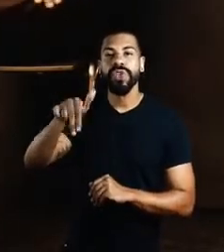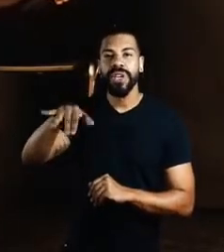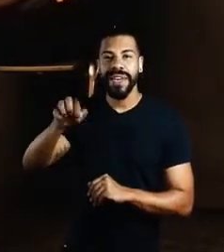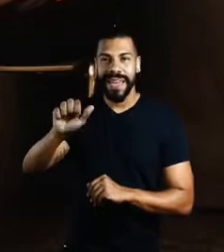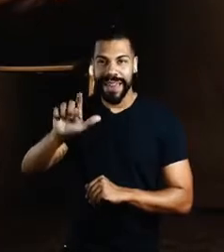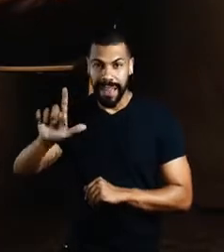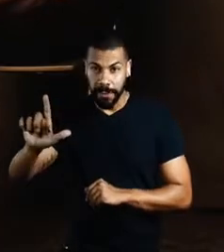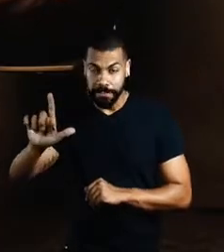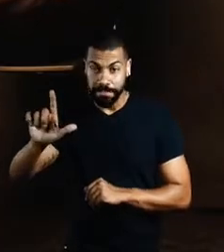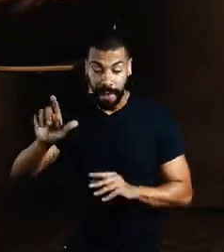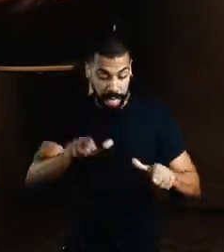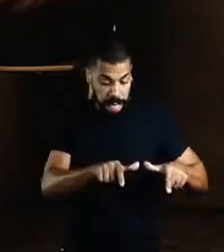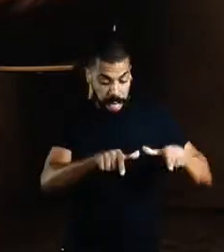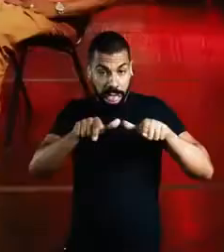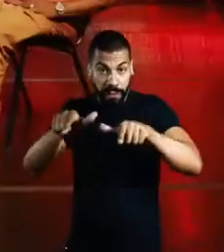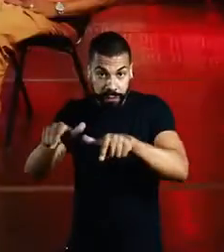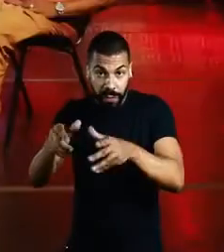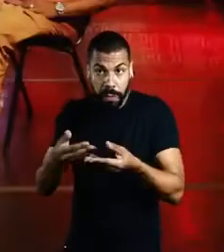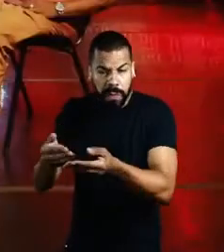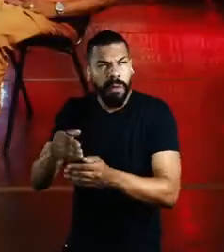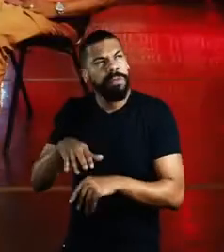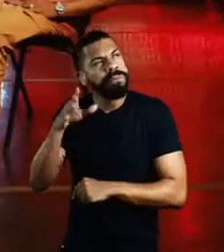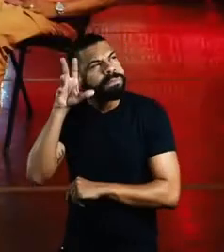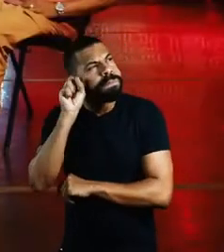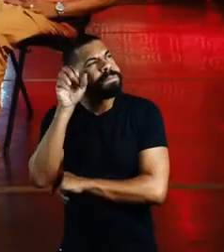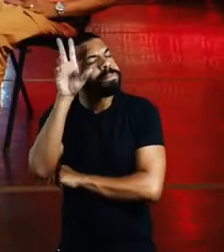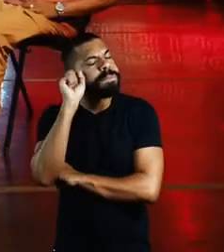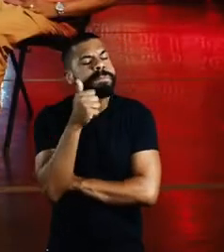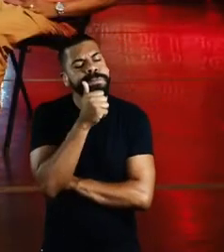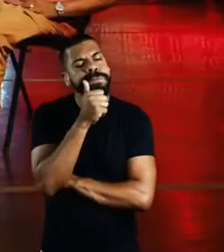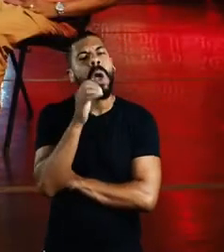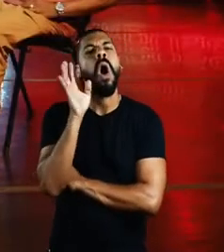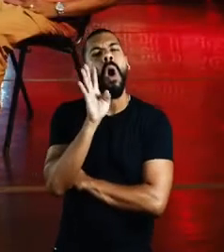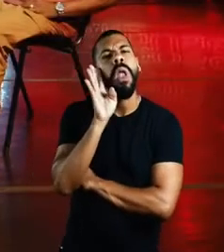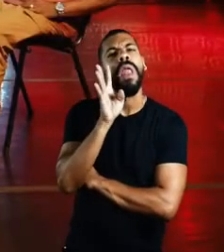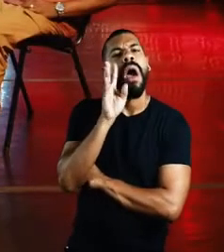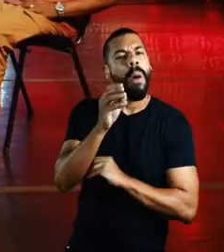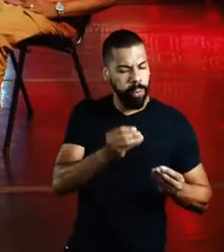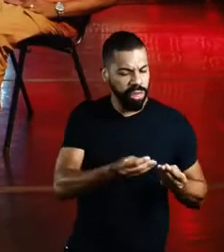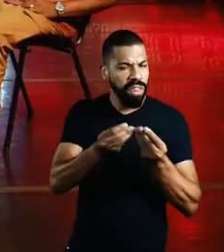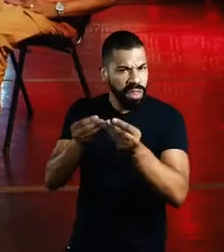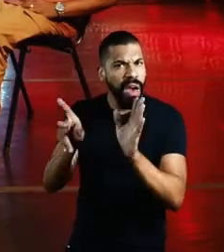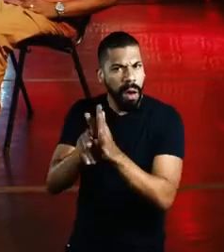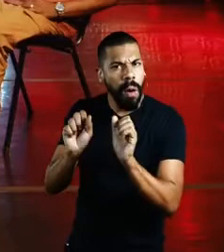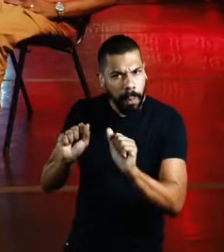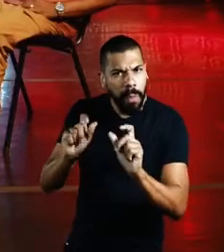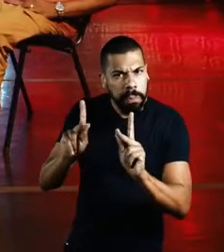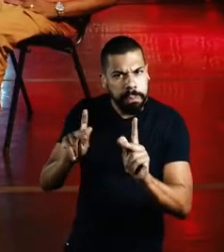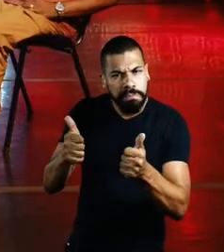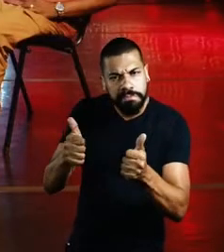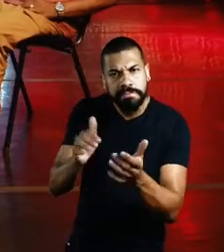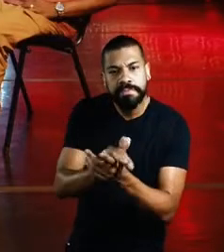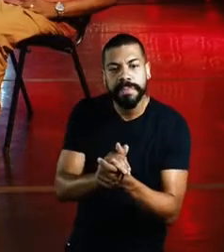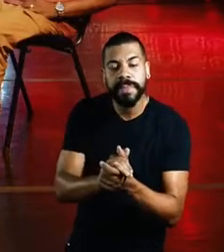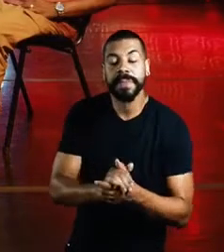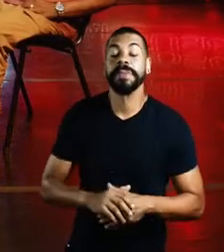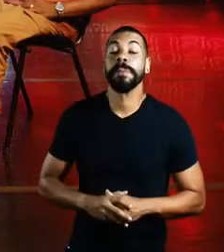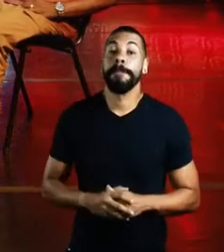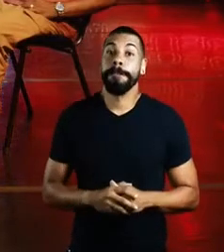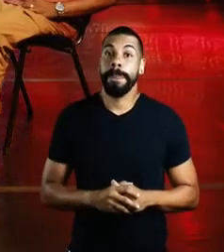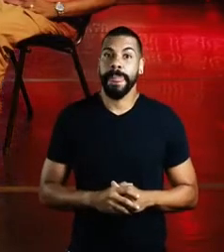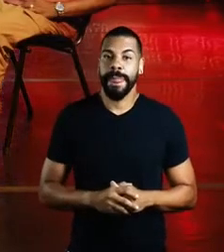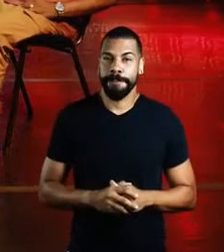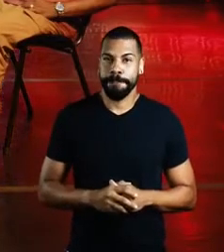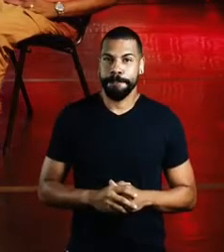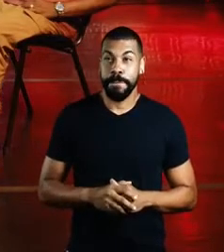levou a fita lá para ele ouvir. Ele, pô, que legal, posso levar lá na gravadora? Pode, leva. A gente estava com encanto, que